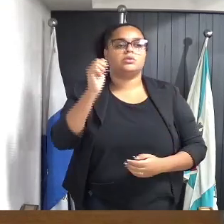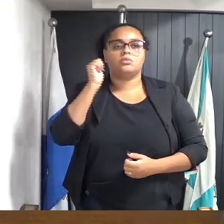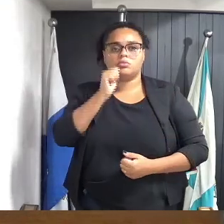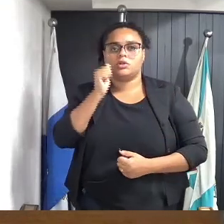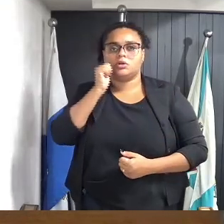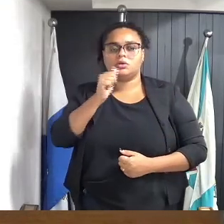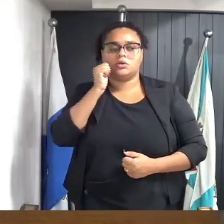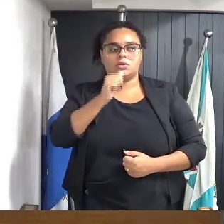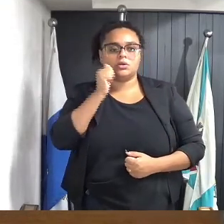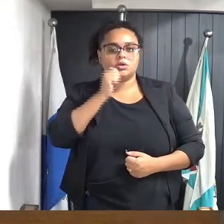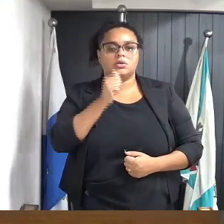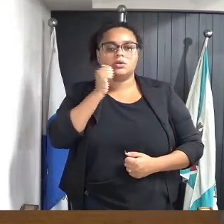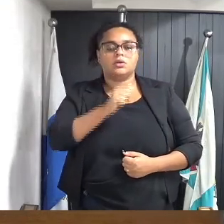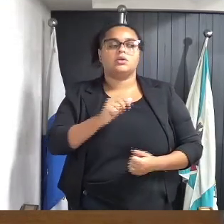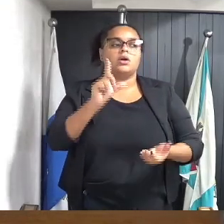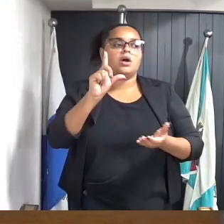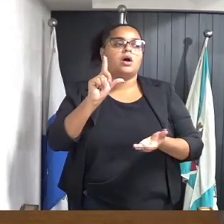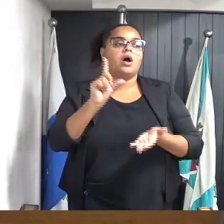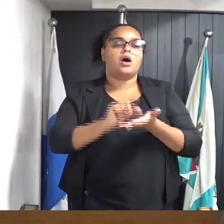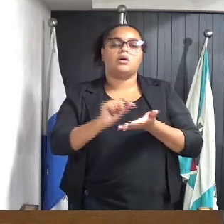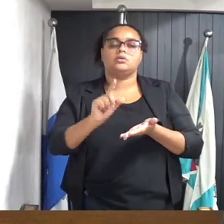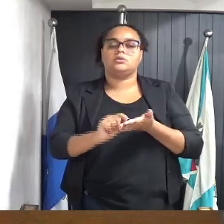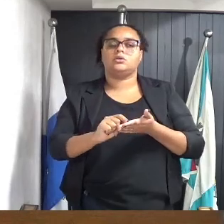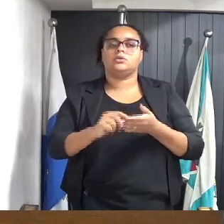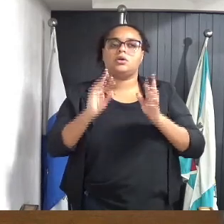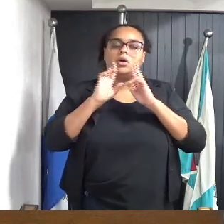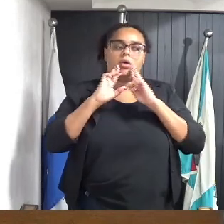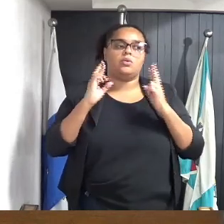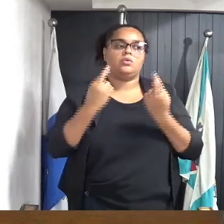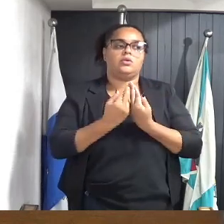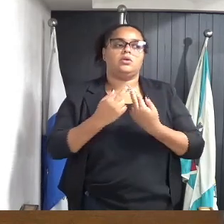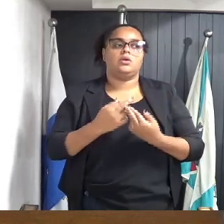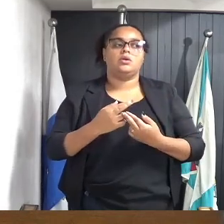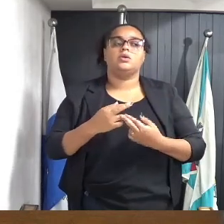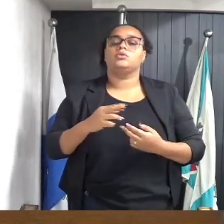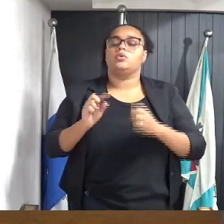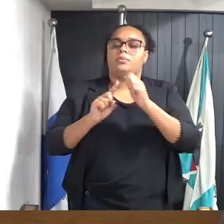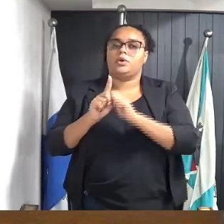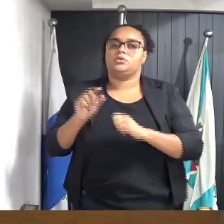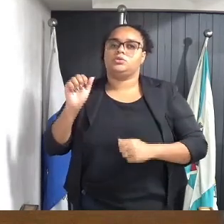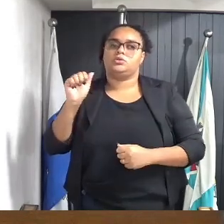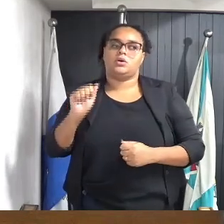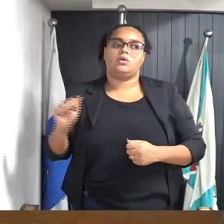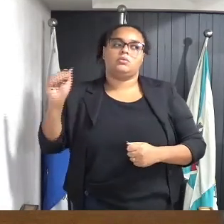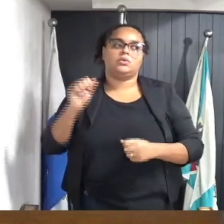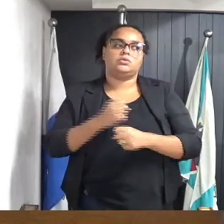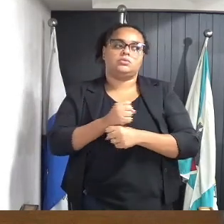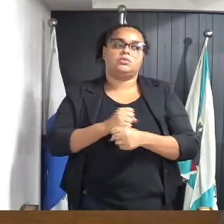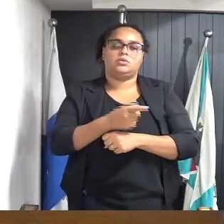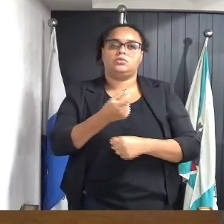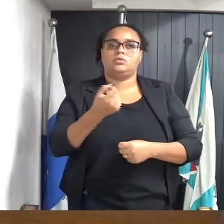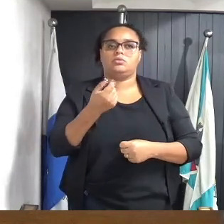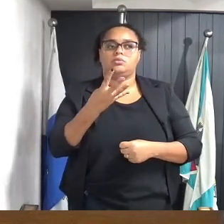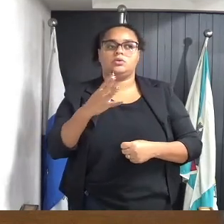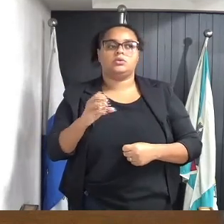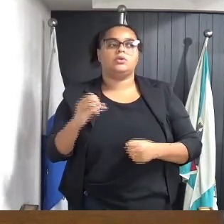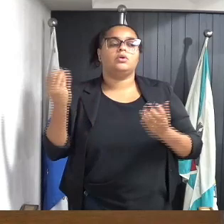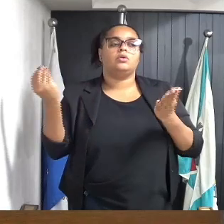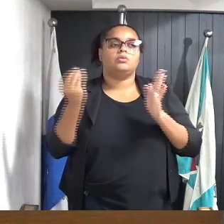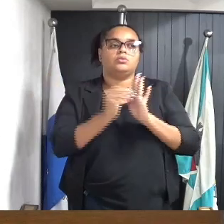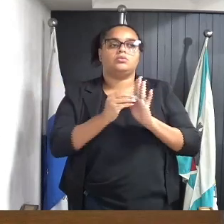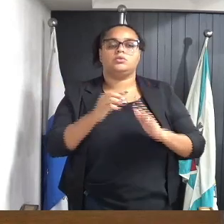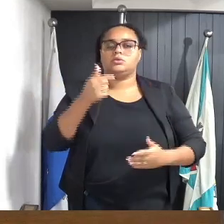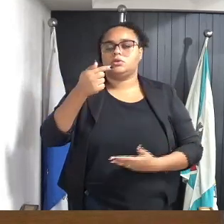Duque de Caxias, encaminhando a cópia da ata de reunião ordinária do mês de agosto de 2024, publicada em boletim oficial de